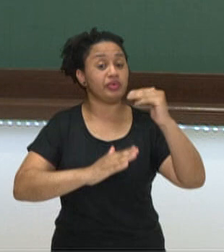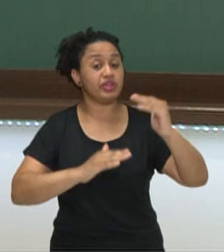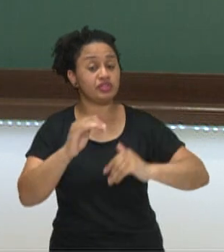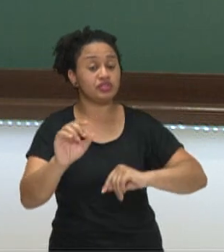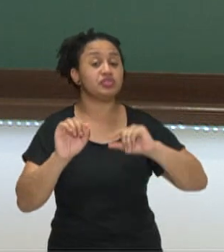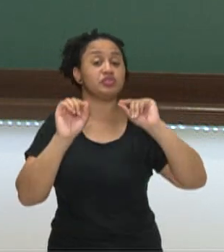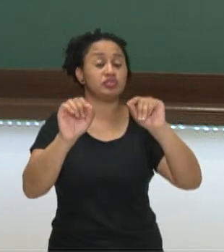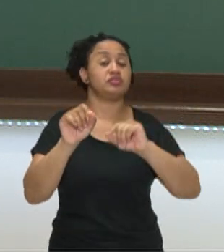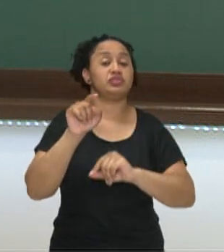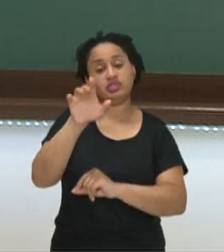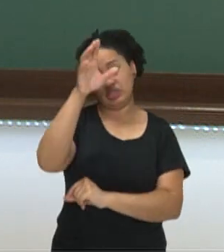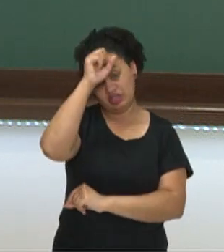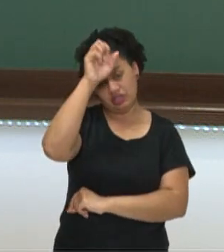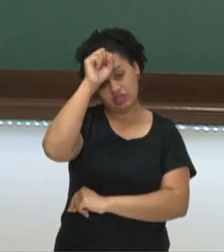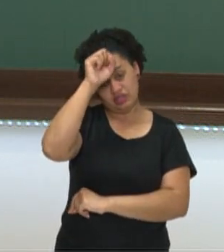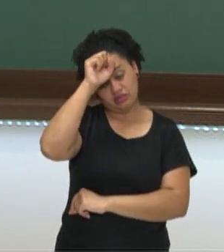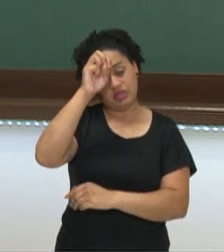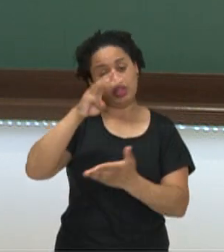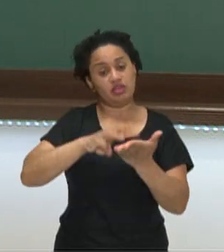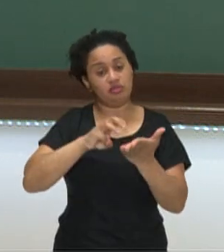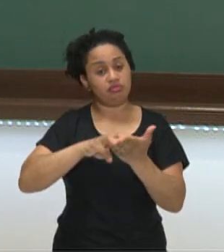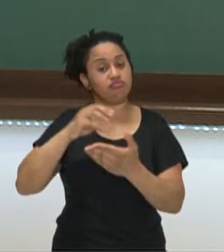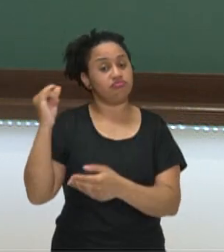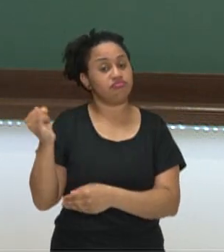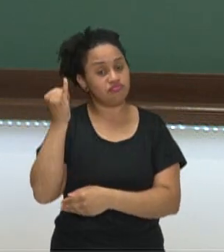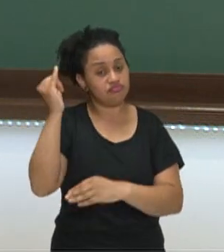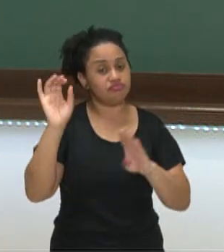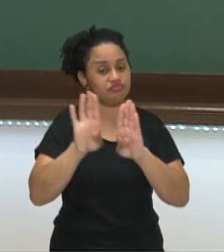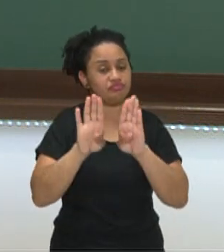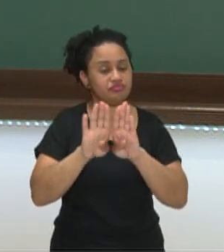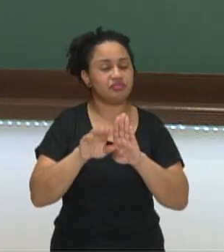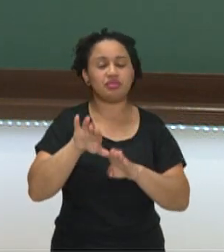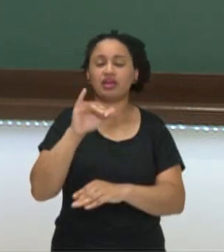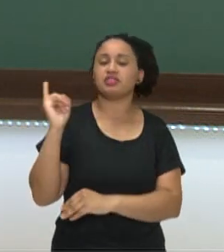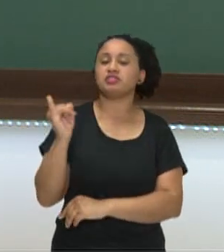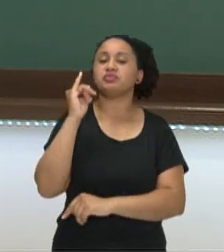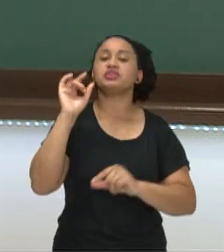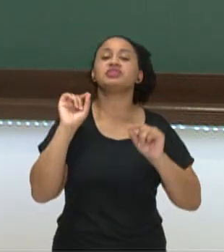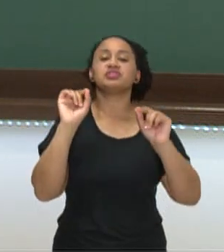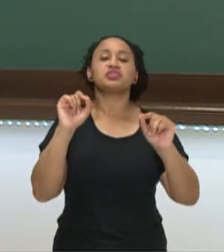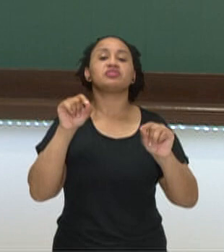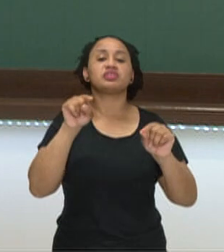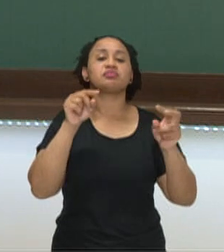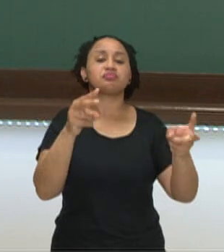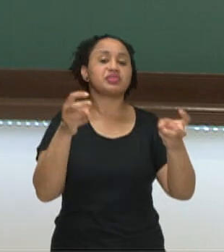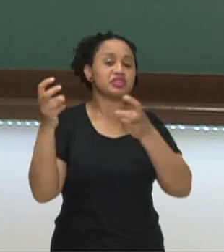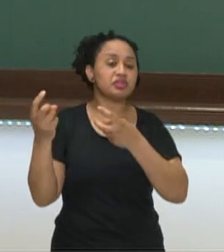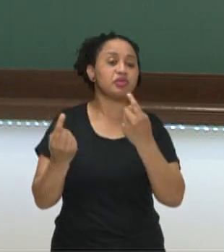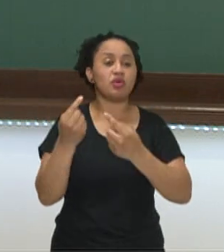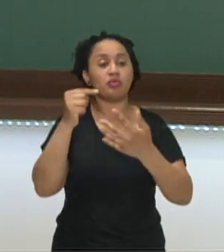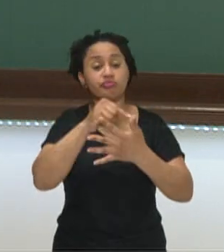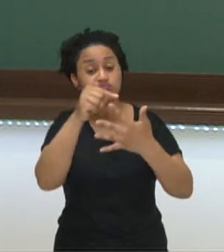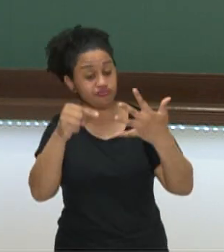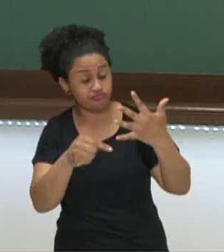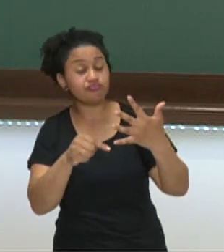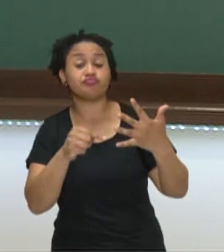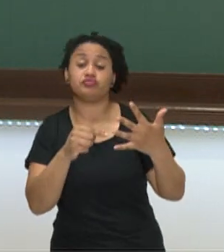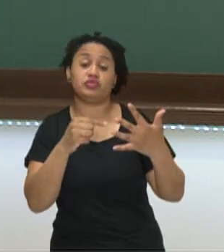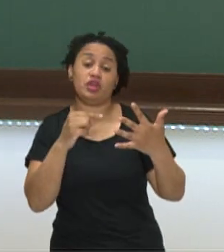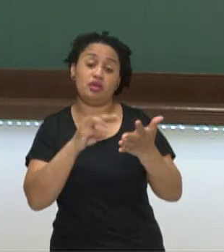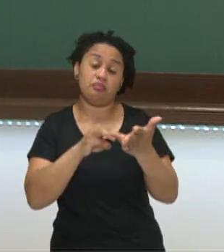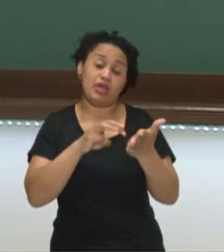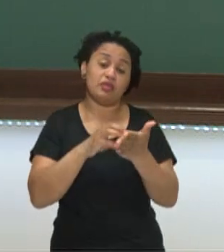você aprendeu, é um método importante também. Mais importante que isso é você identificar qual dos métodos ele é